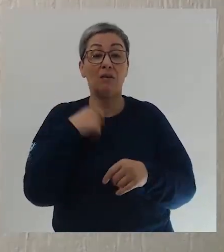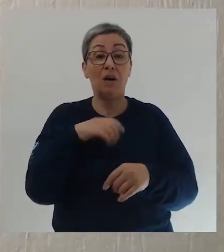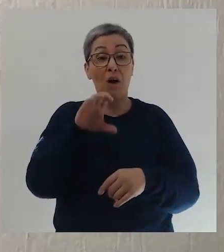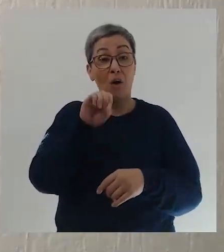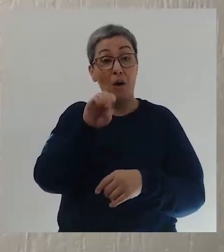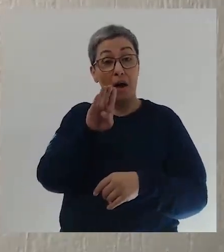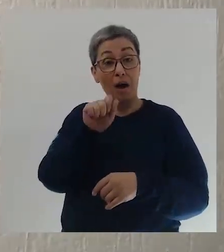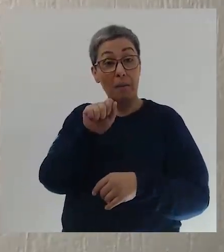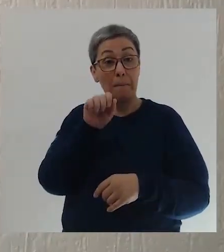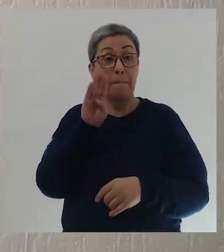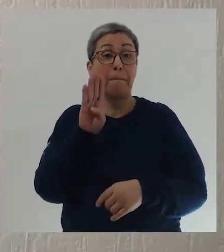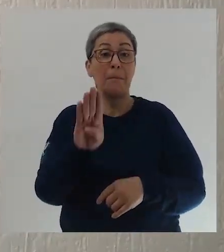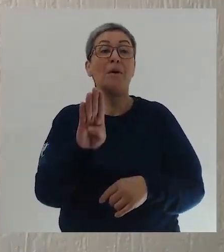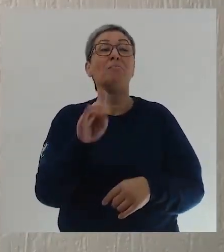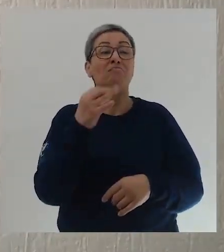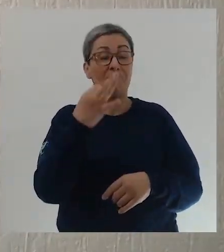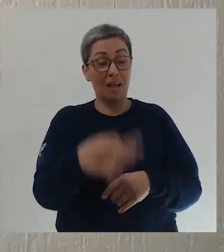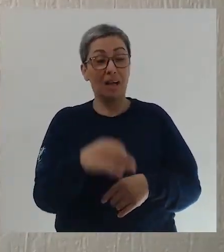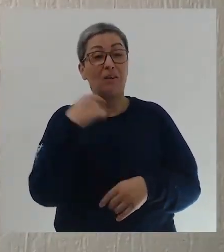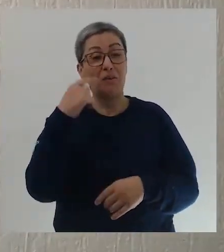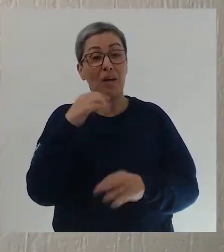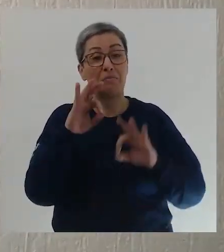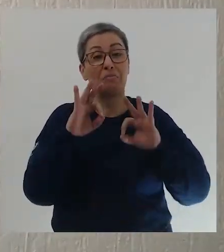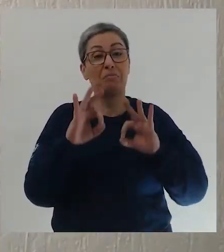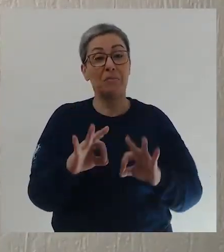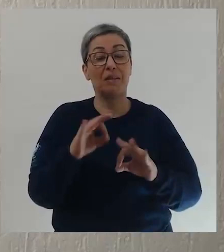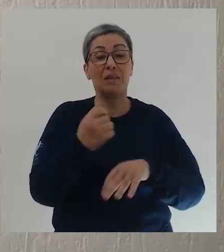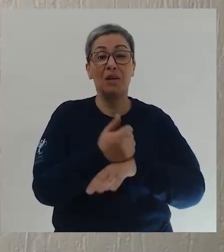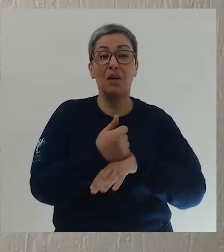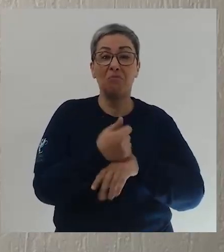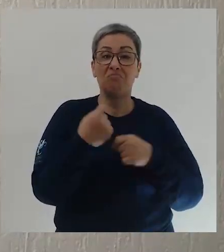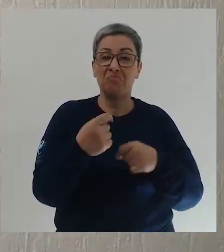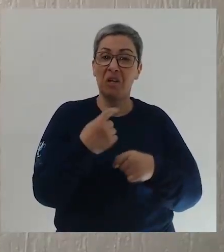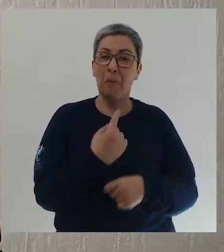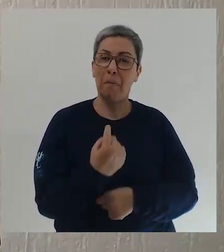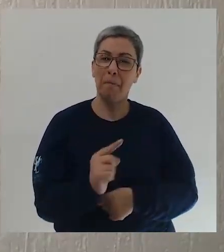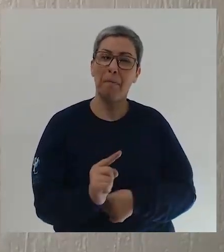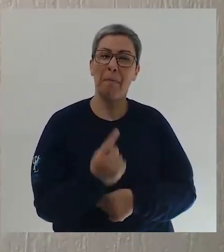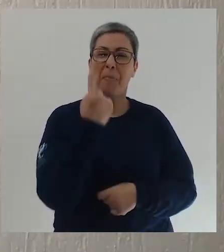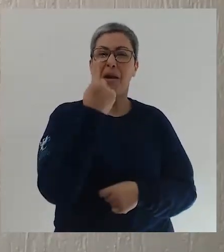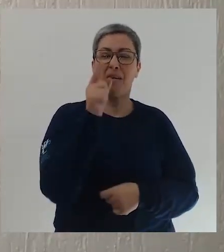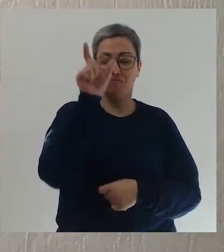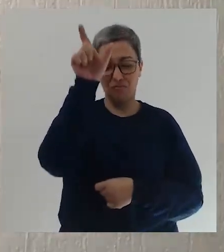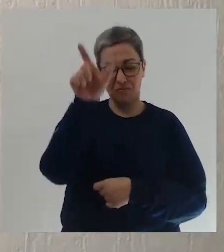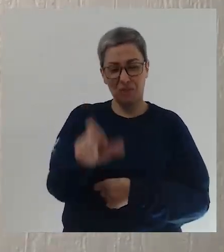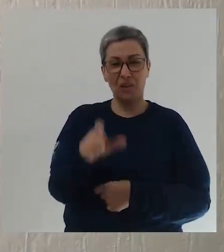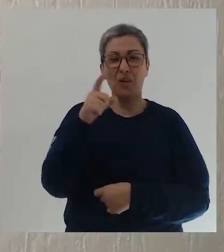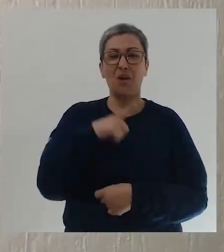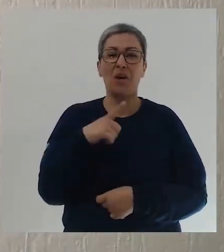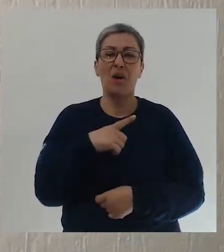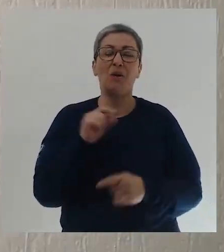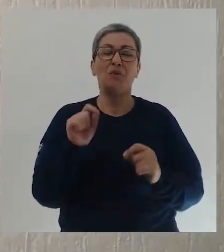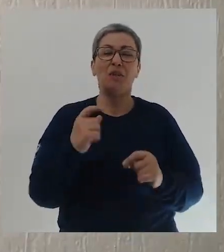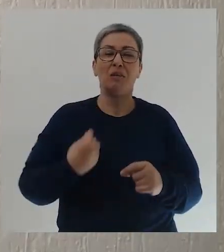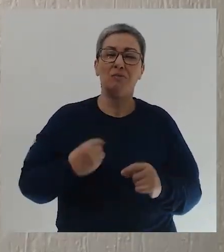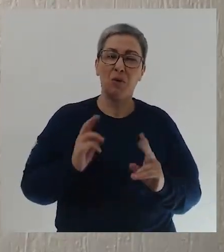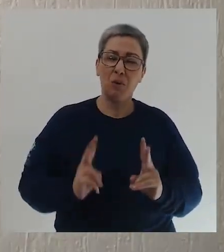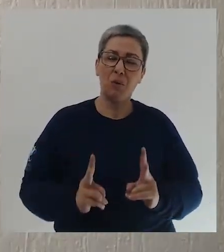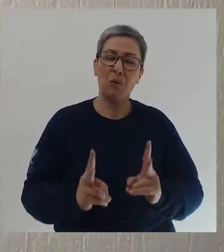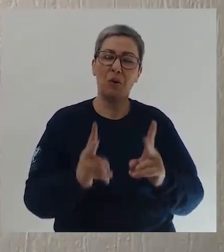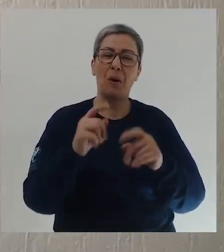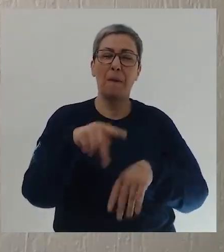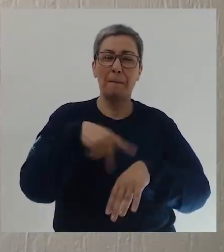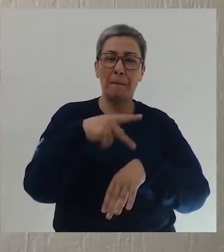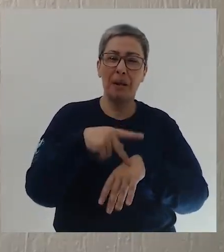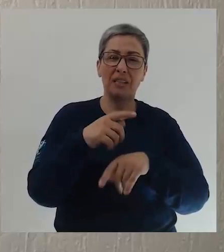advogado pela Ordem dos Advogados do Brasil, em homenagem inédita àquele que se imortalizou na